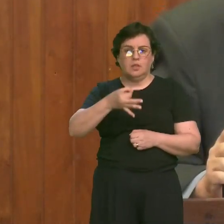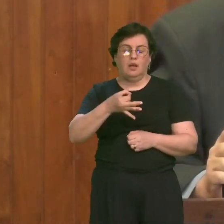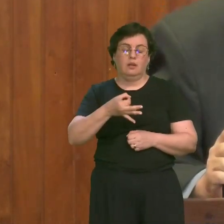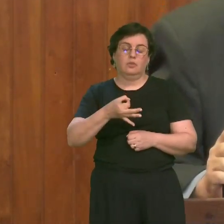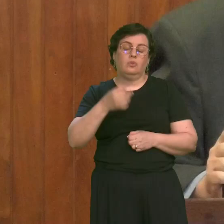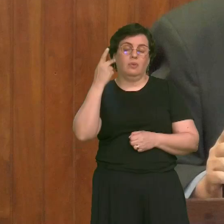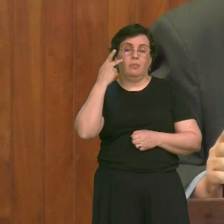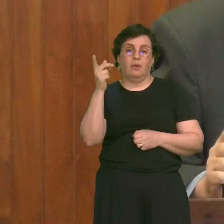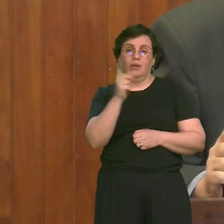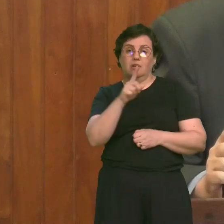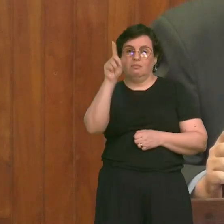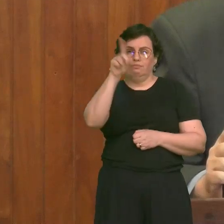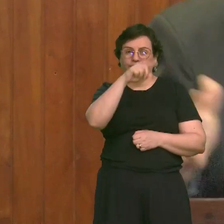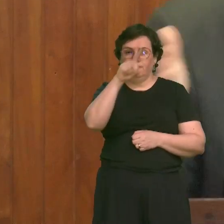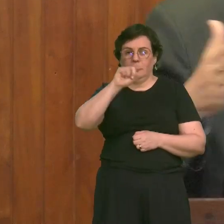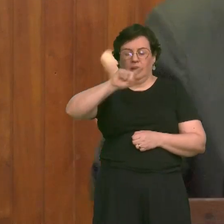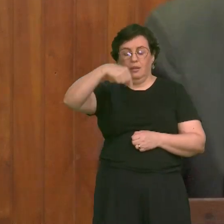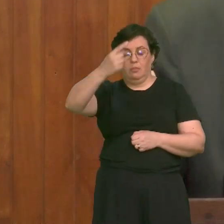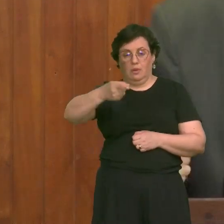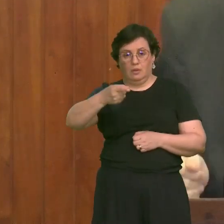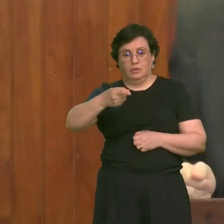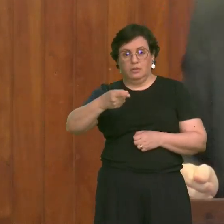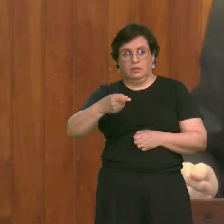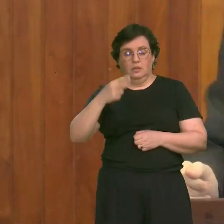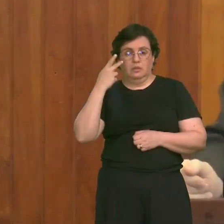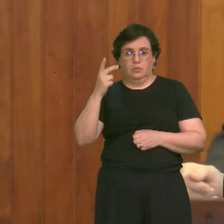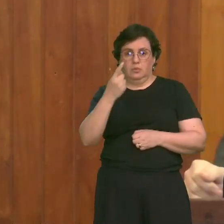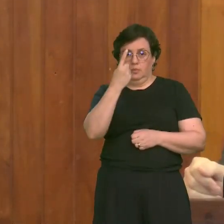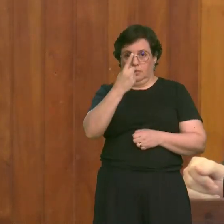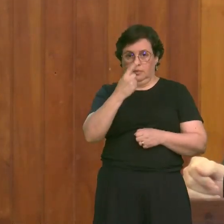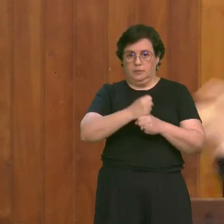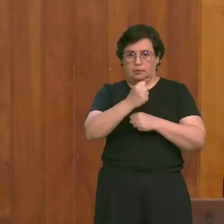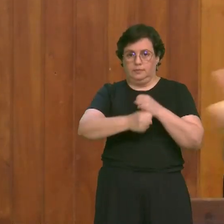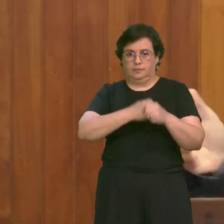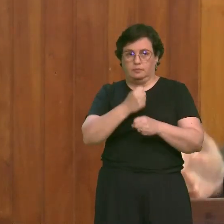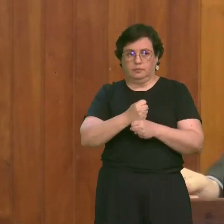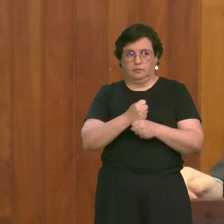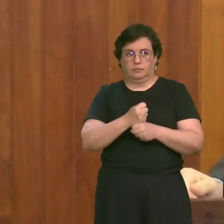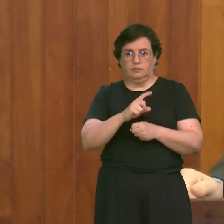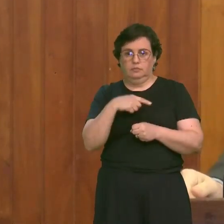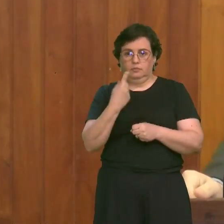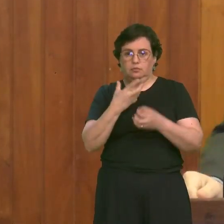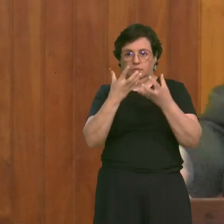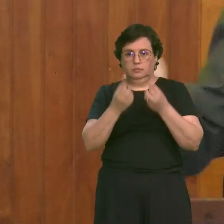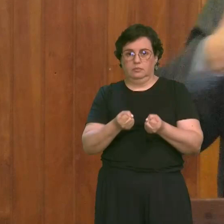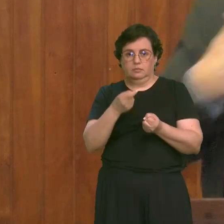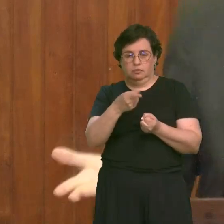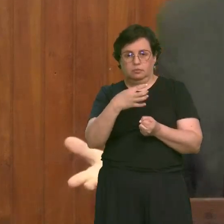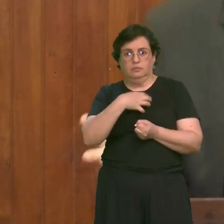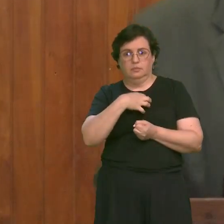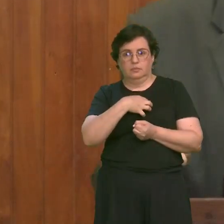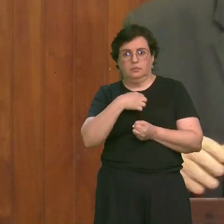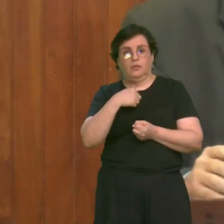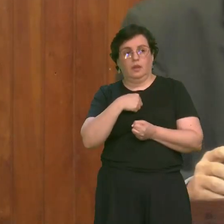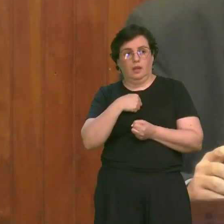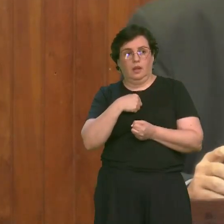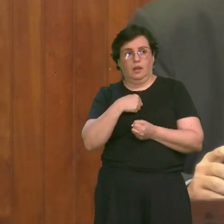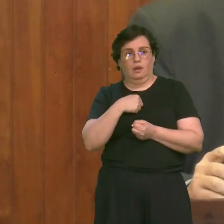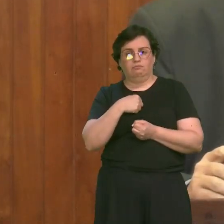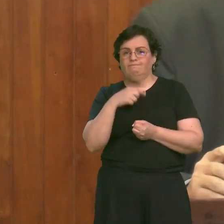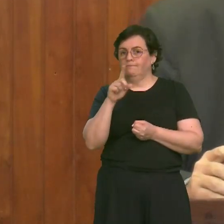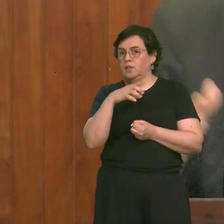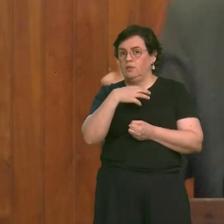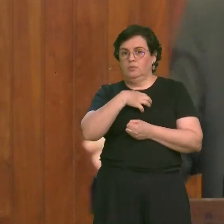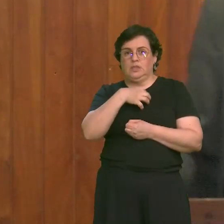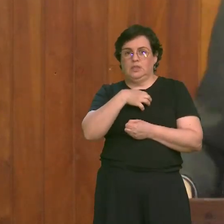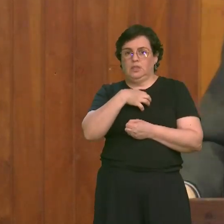para invalidação posterior por ser o primeiro ano nós acertamos e aceitamos desta forma eu pessoalmente não